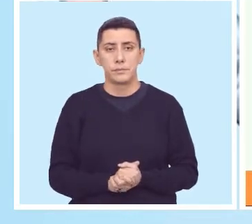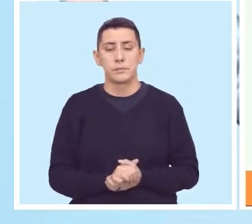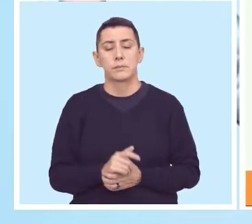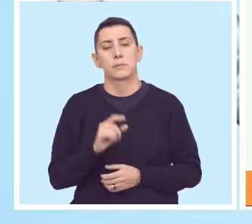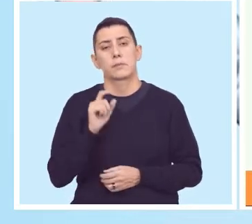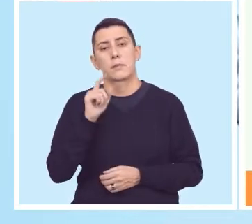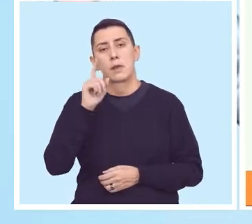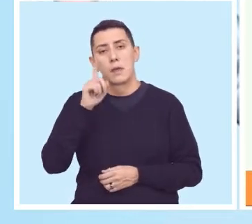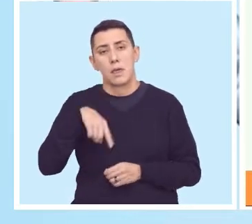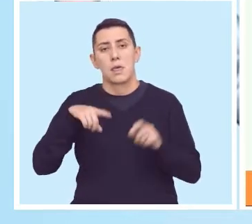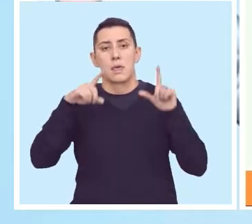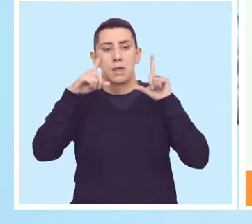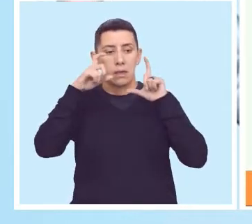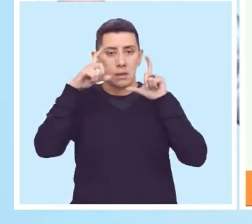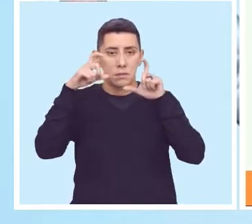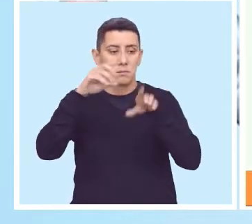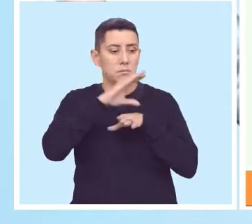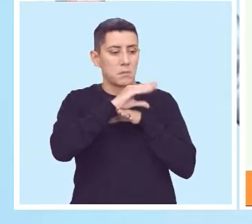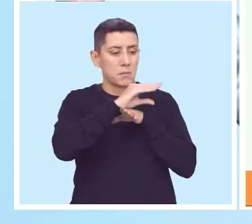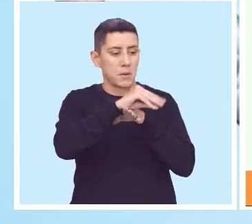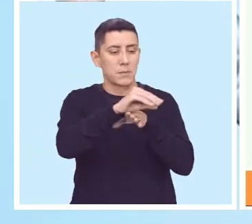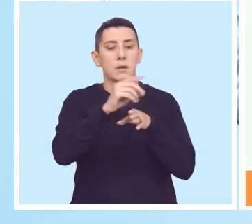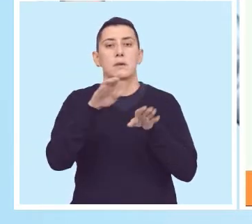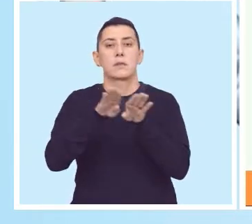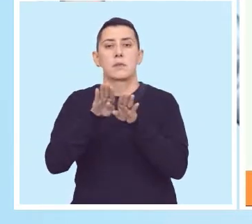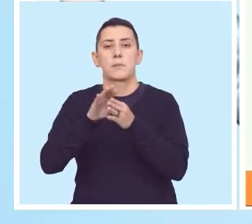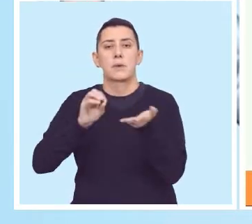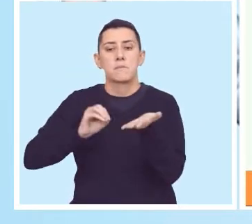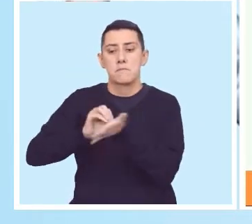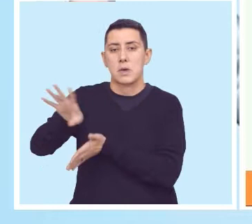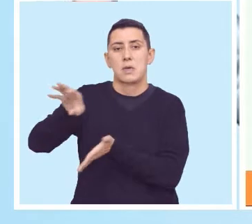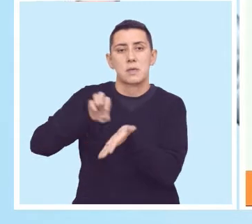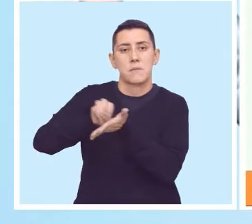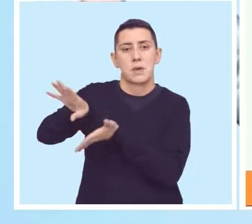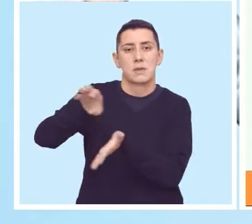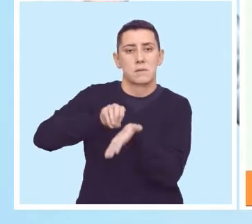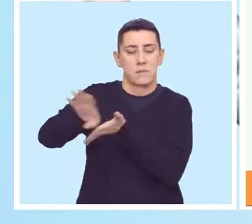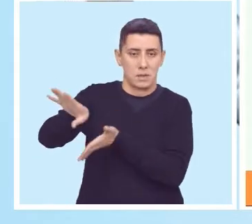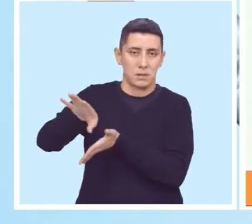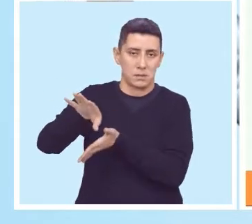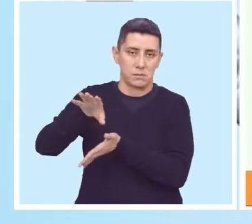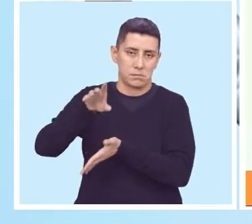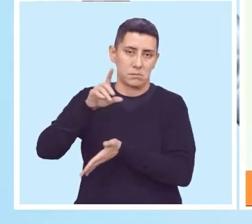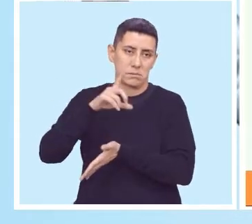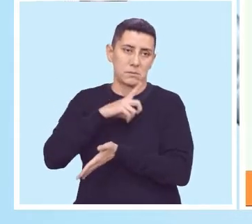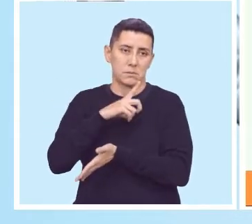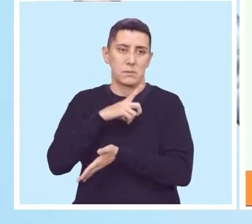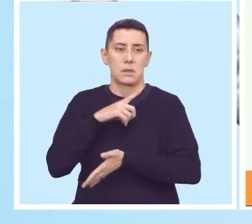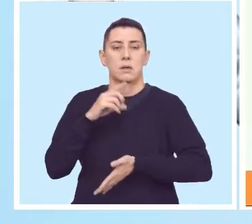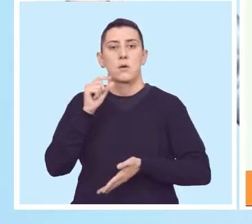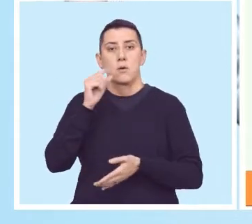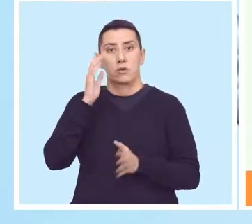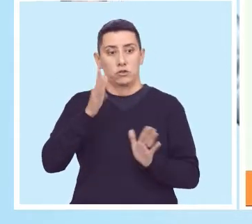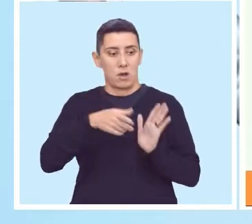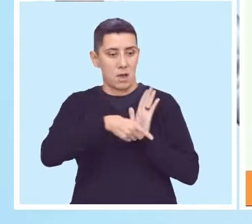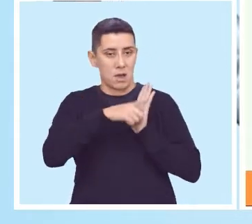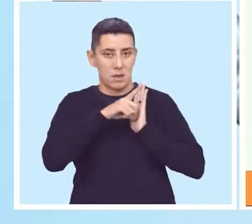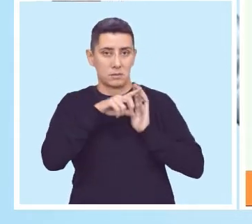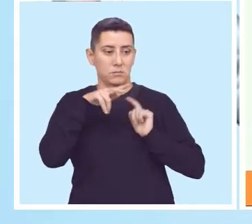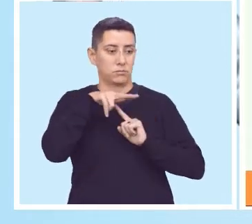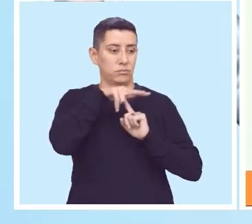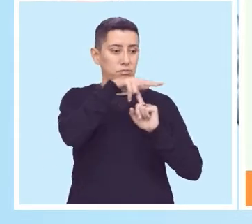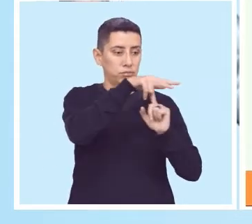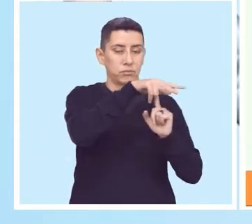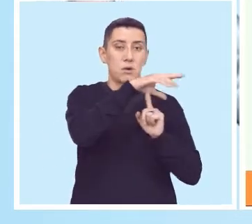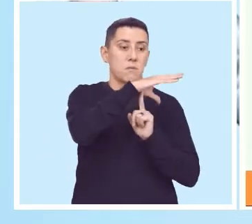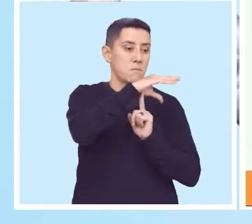rios, que é a parte de upload, que é esse momento em que, de repente, nós fizemos ali uma missão de captura de imagens pelo